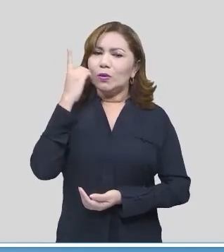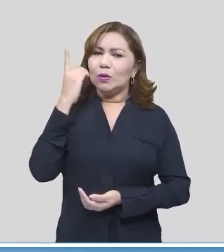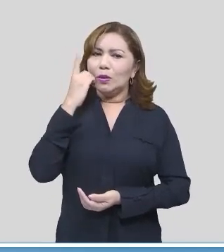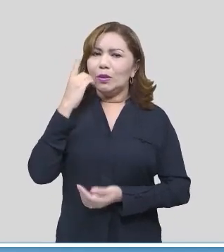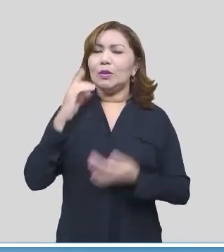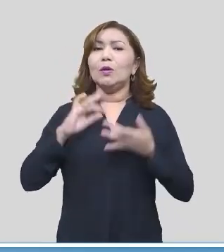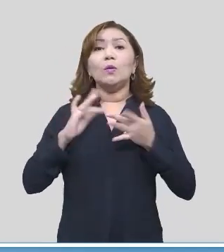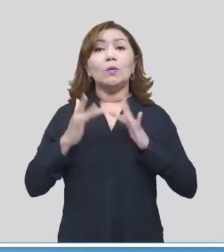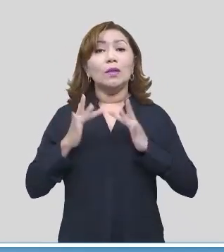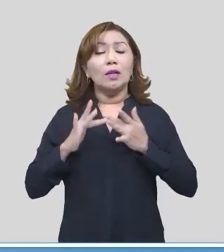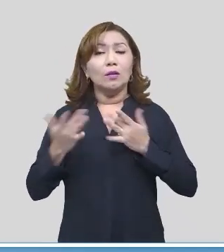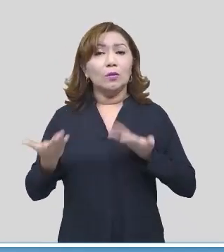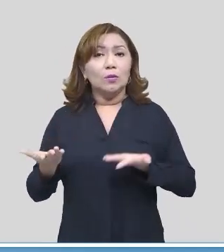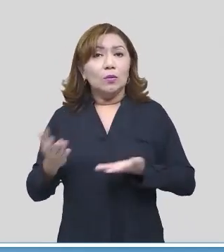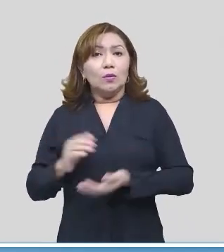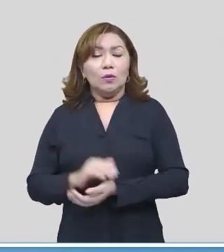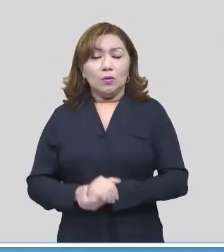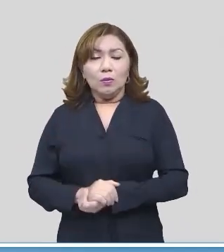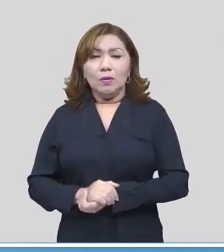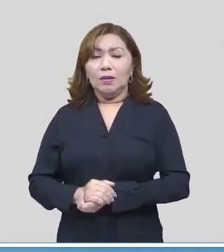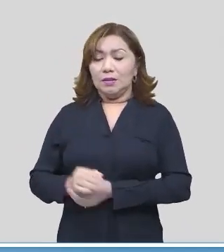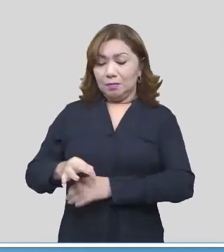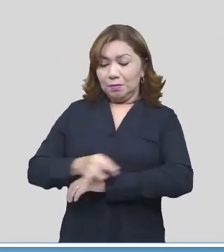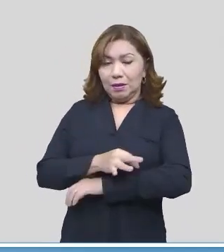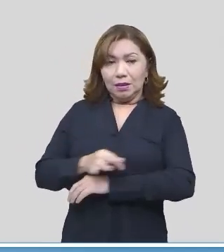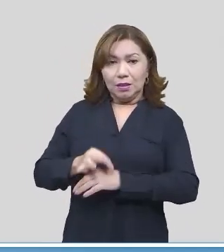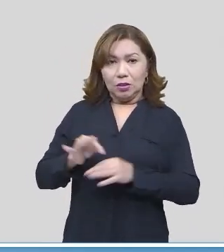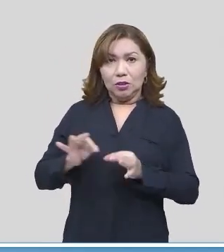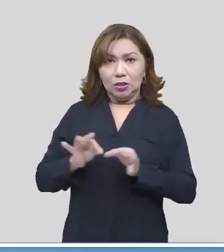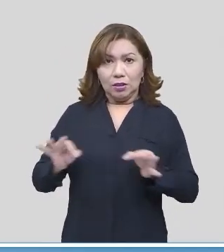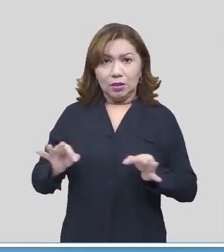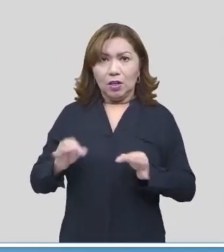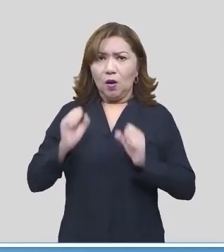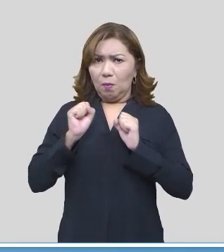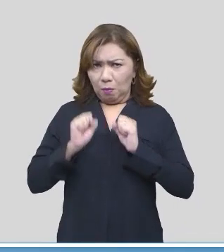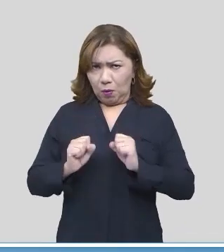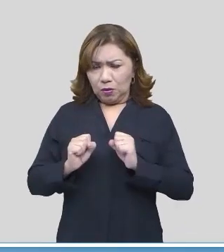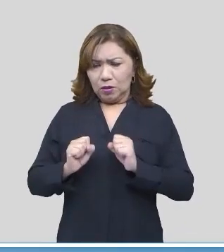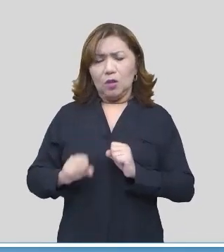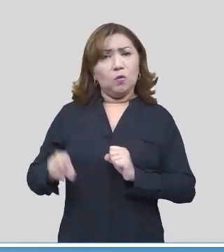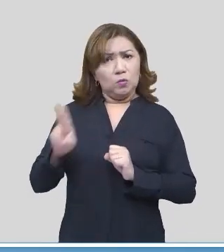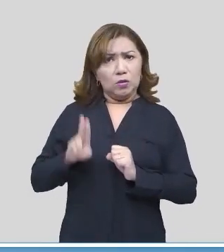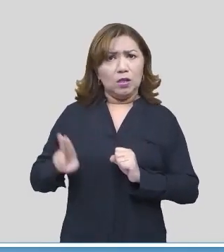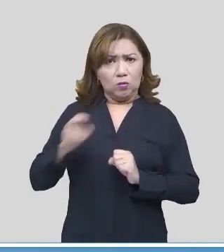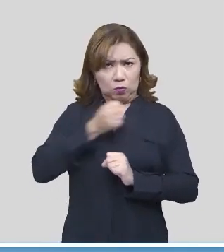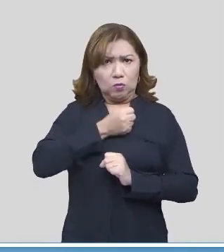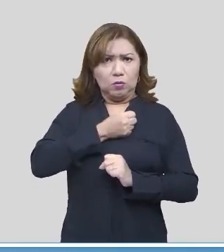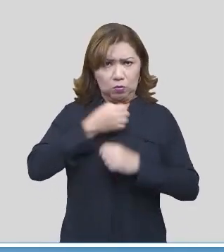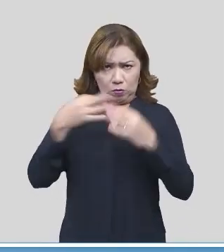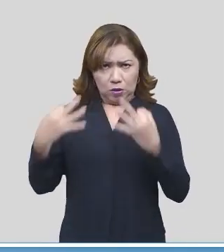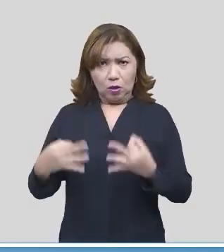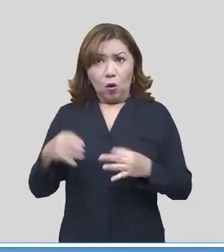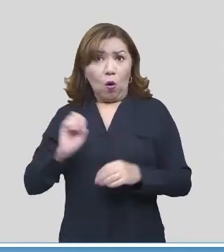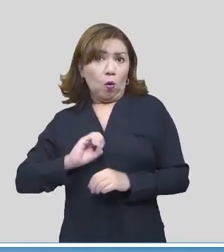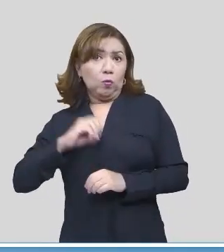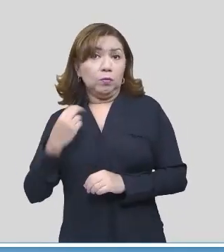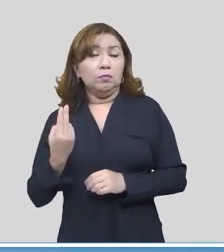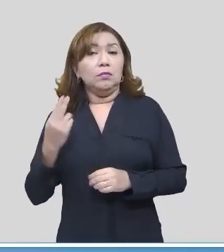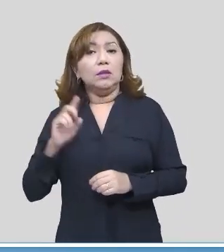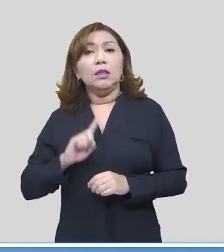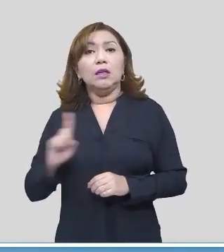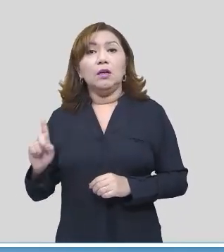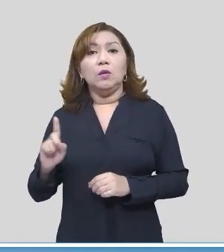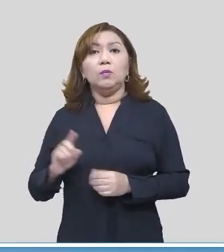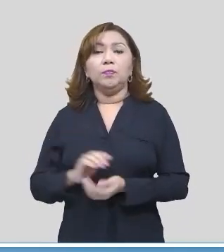contato com essas medidas de comprimento, que podem ser padronizadas ou não padronizadas.